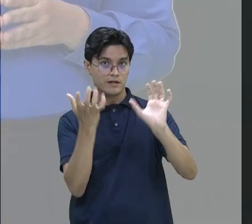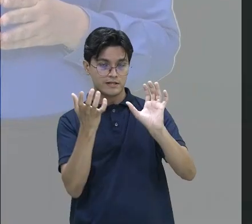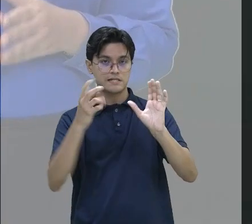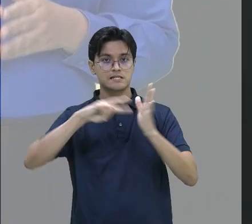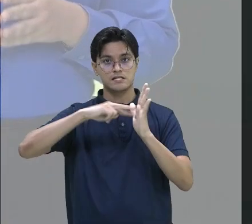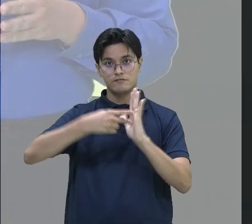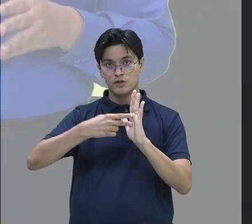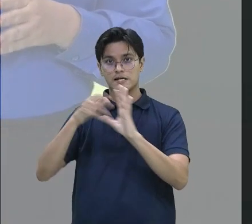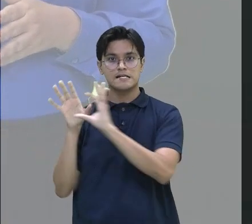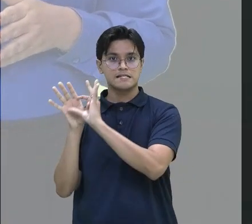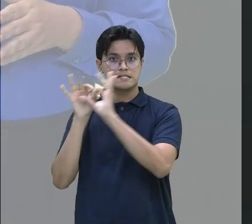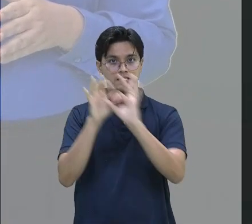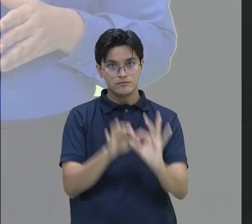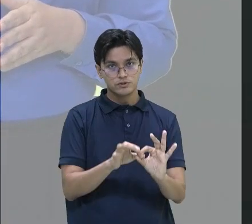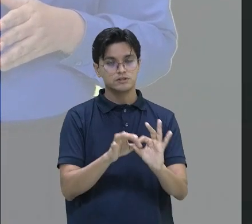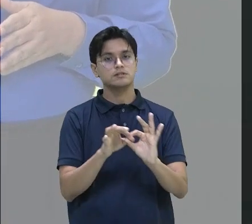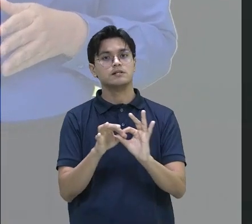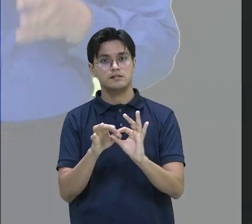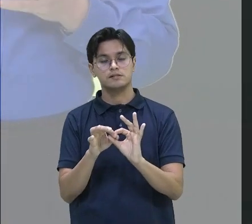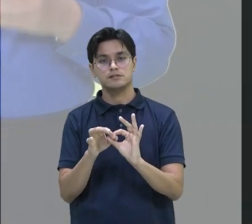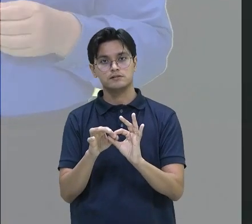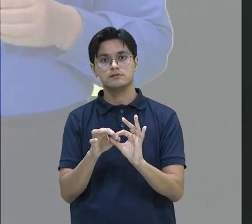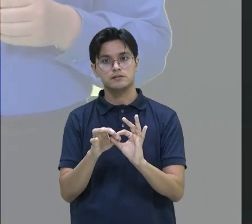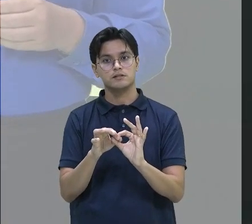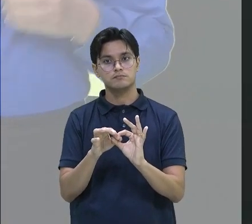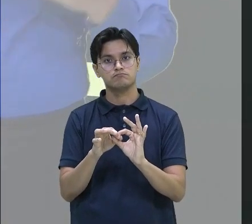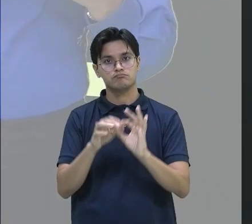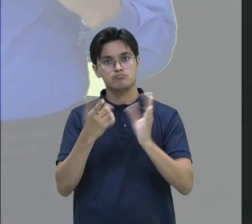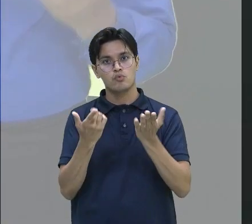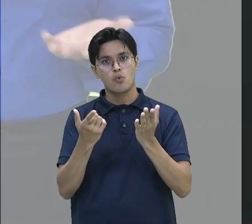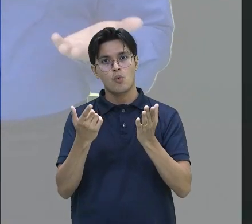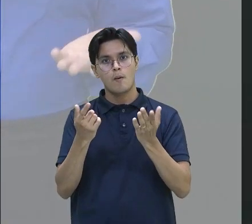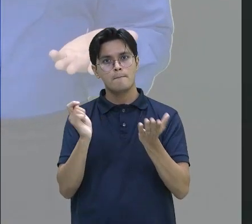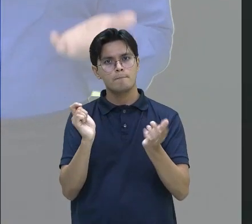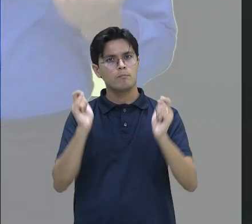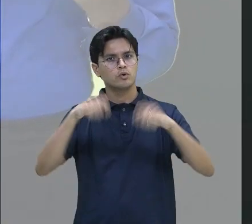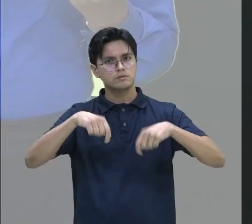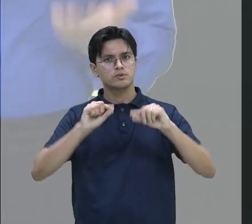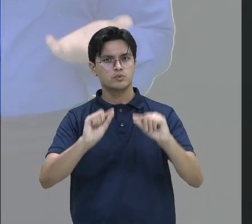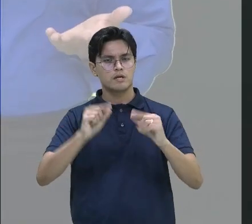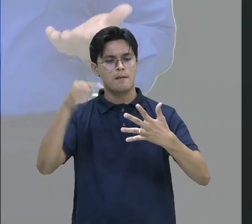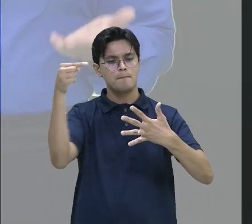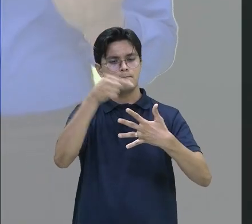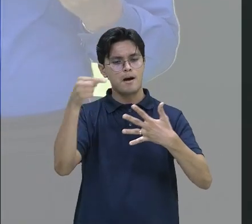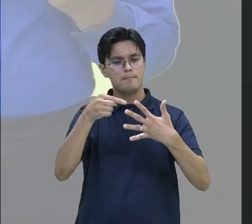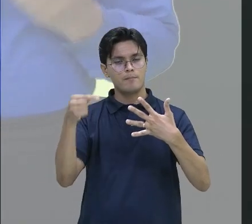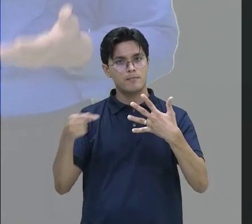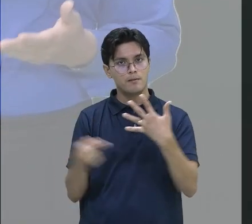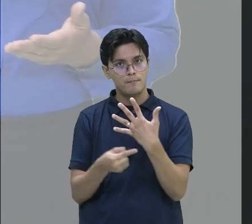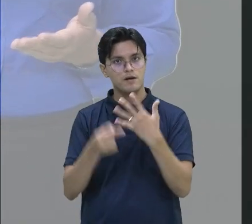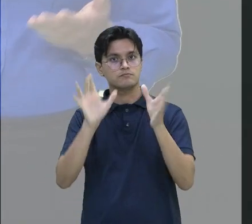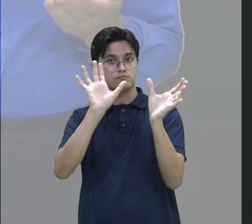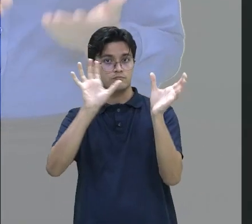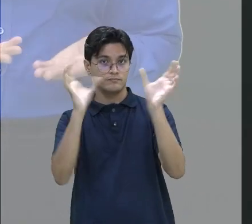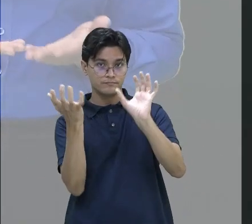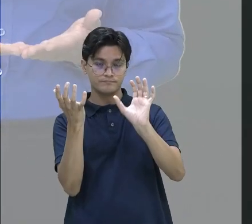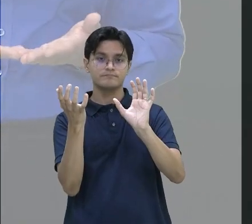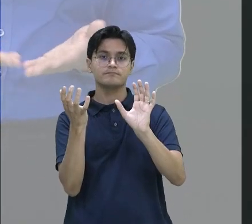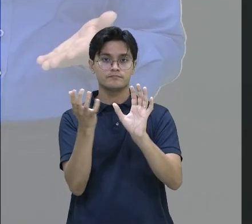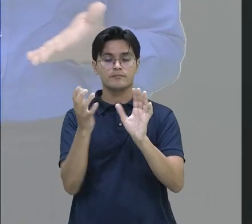que determinam os elementos climáticos, ou seja, são os fatores que condicionam as